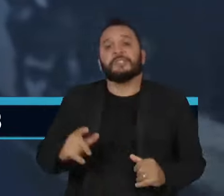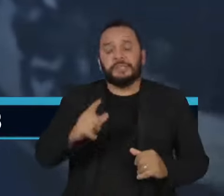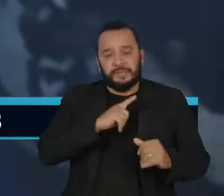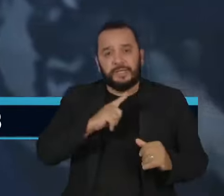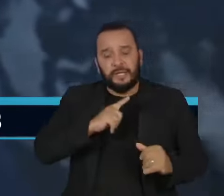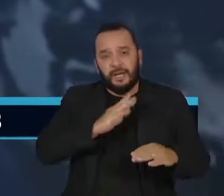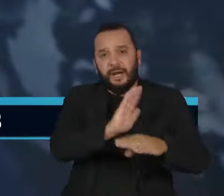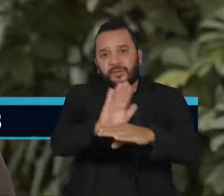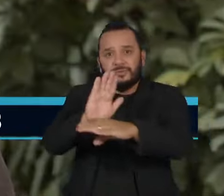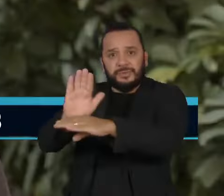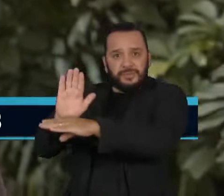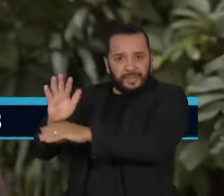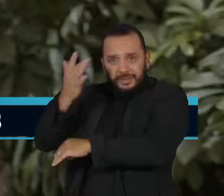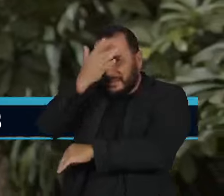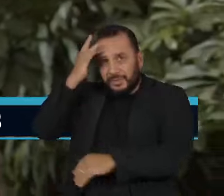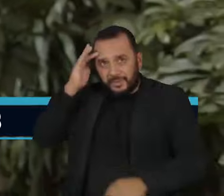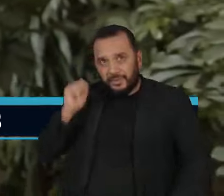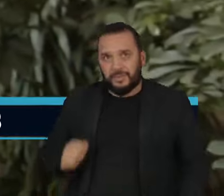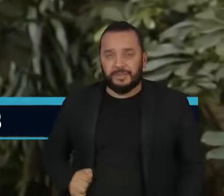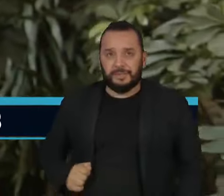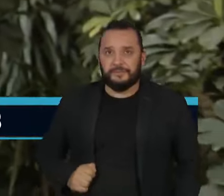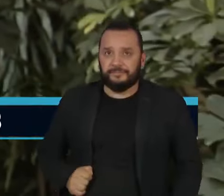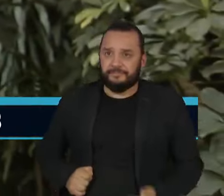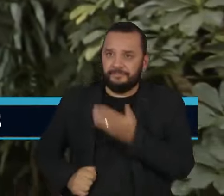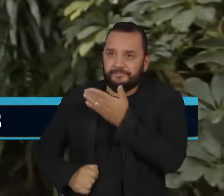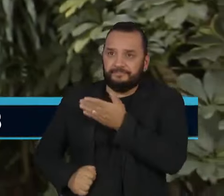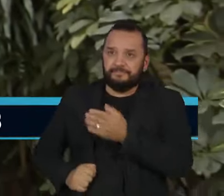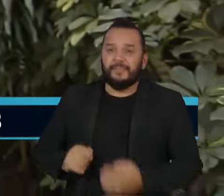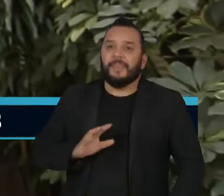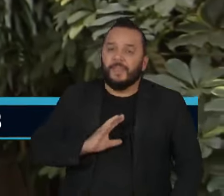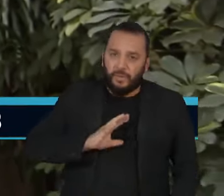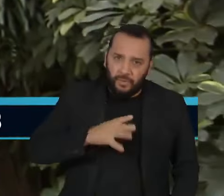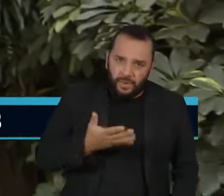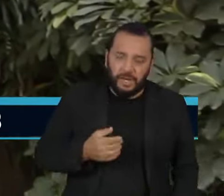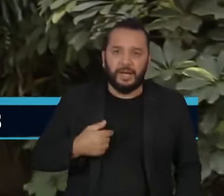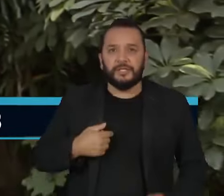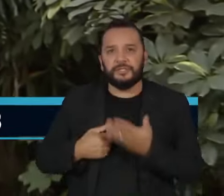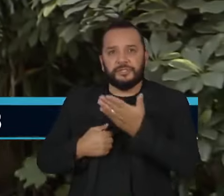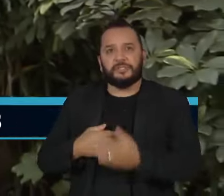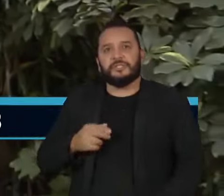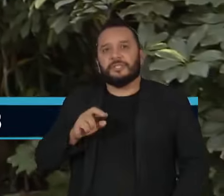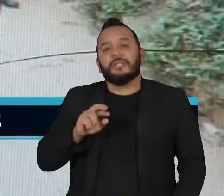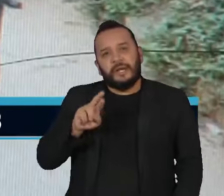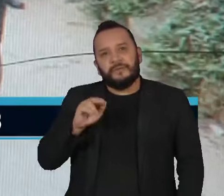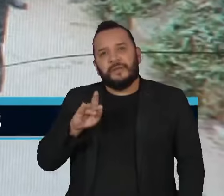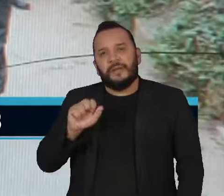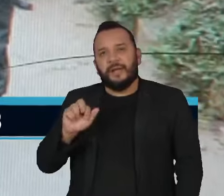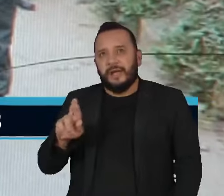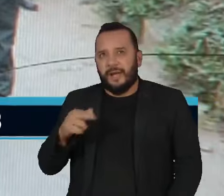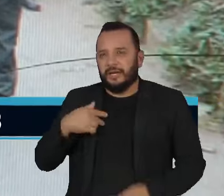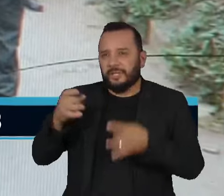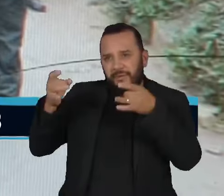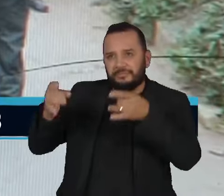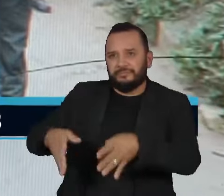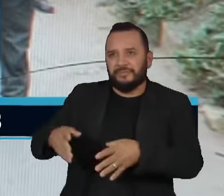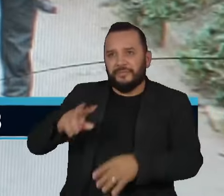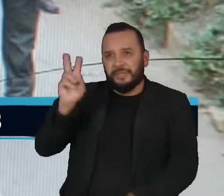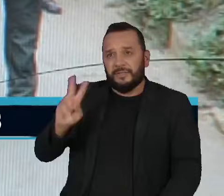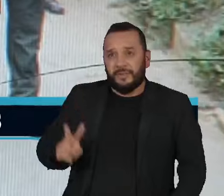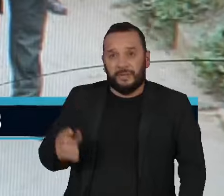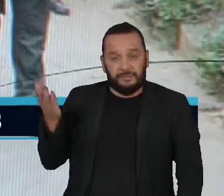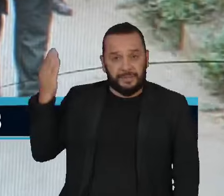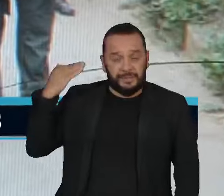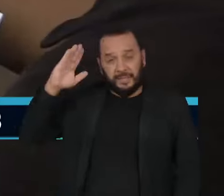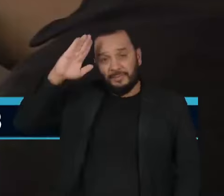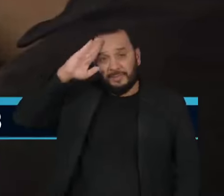vida dessa população. Foi preciso muita coragem para o Javier deixar a Venezuela. Ele era militar do